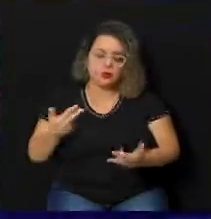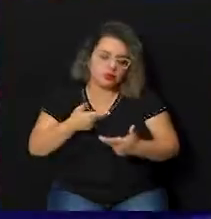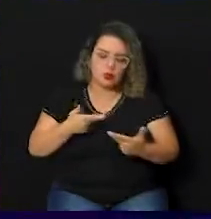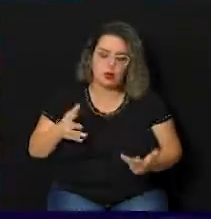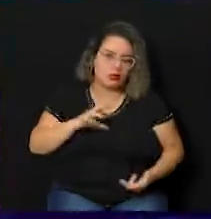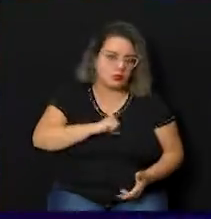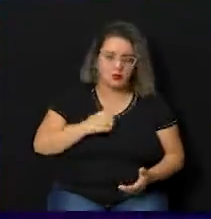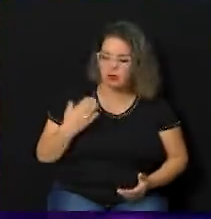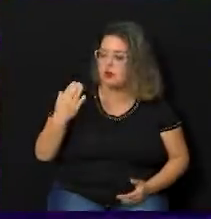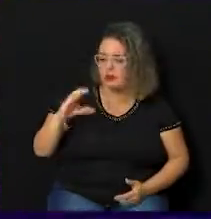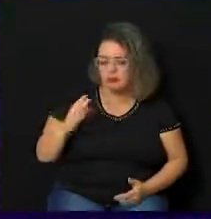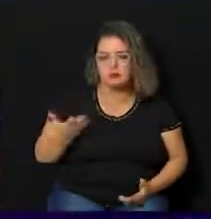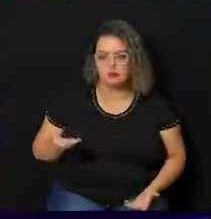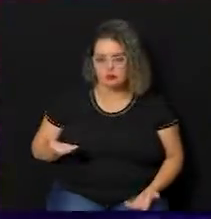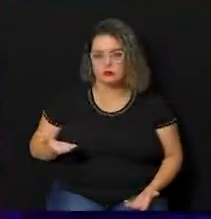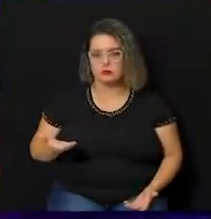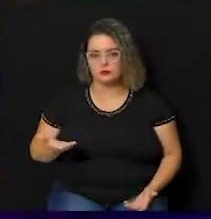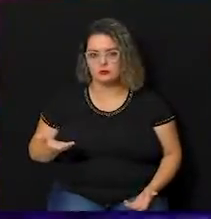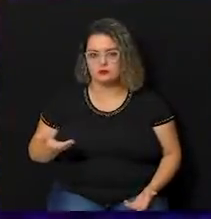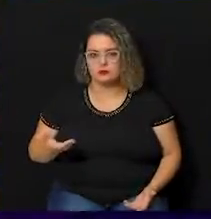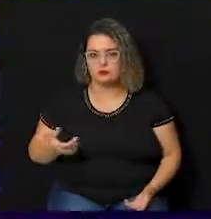vou colocar. Se tiver tendo um